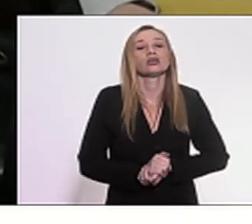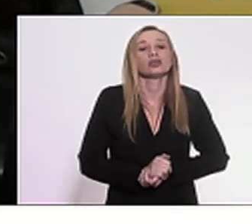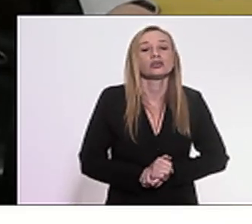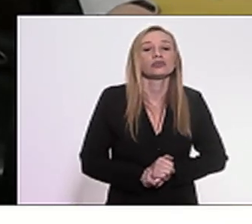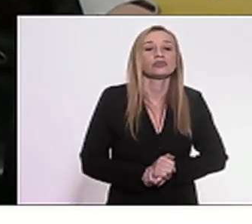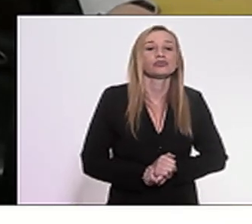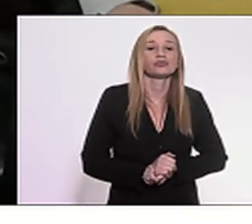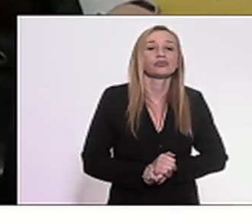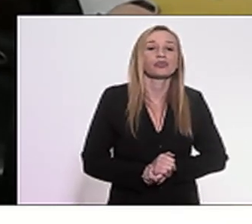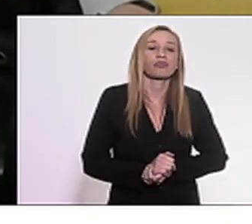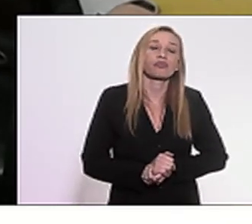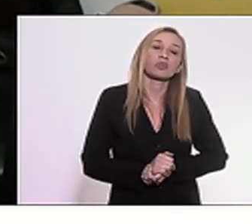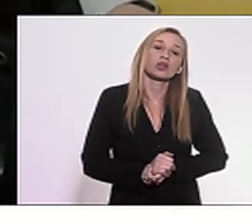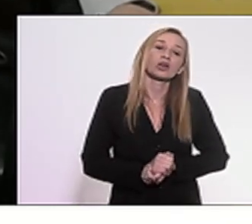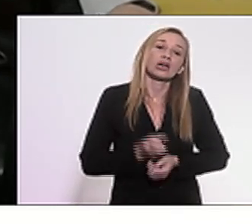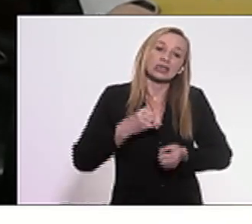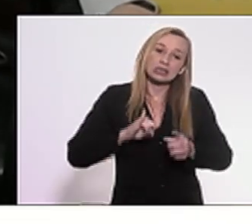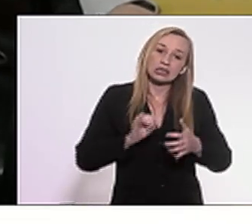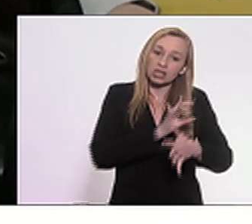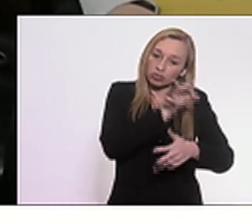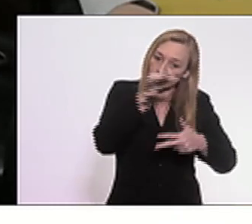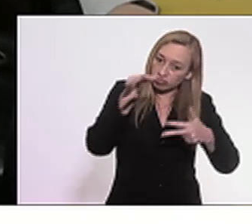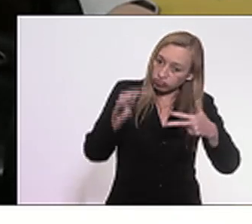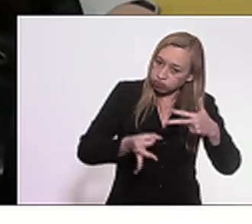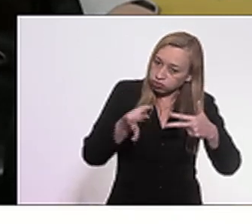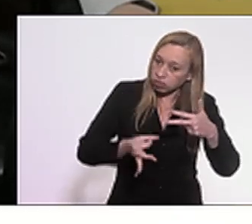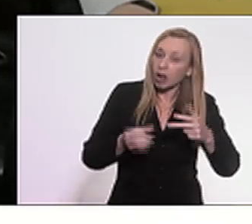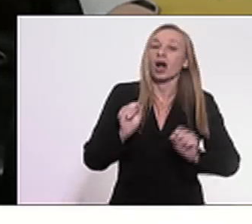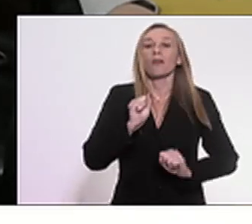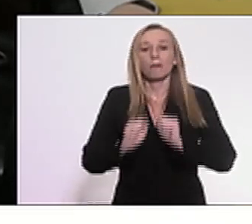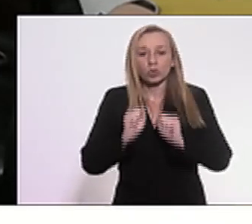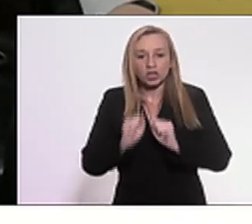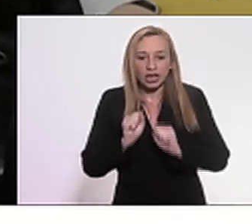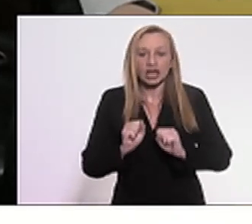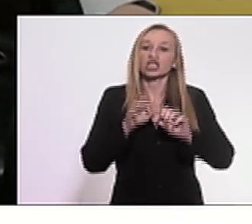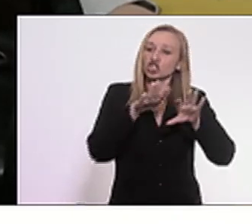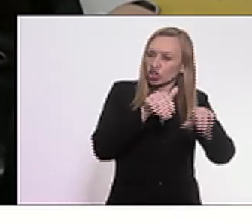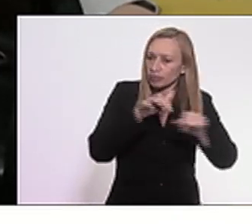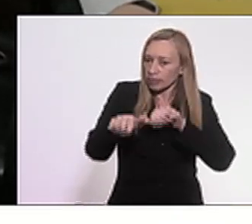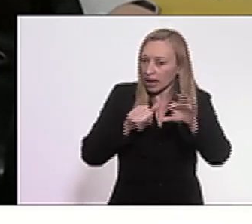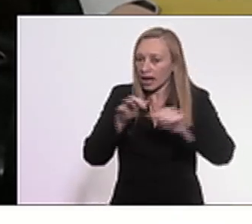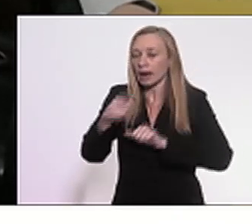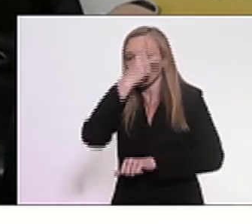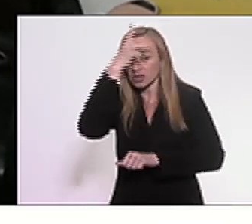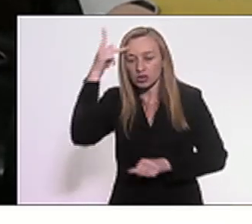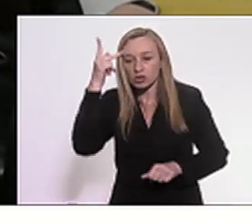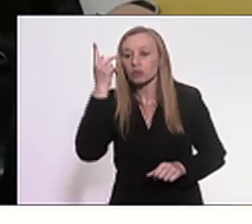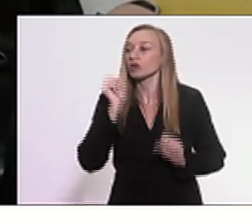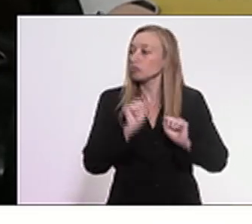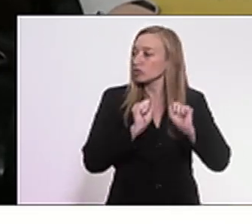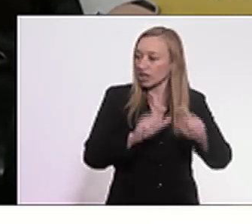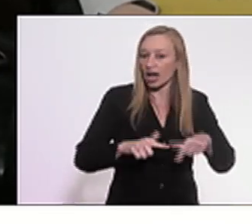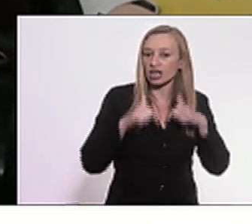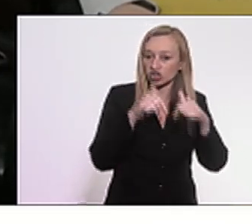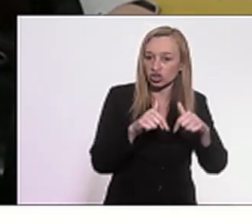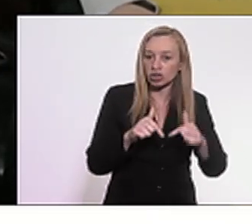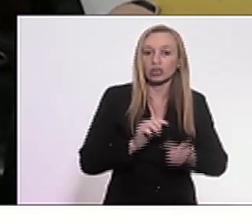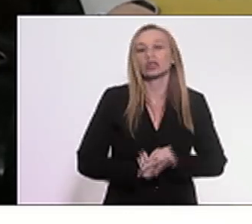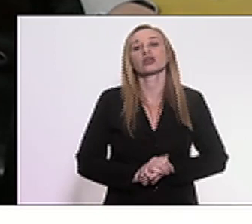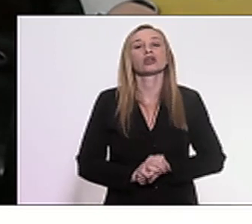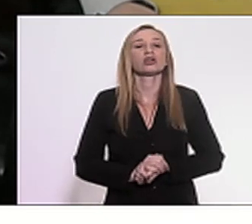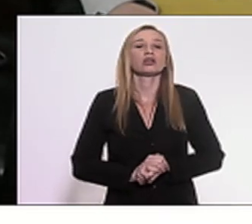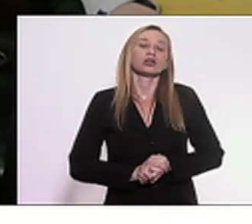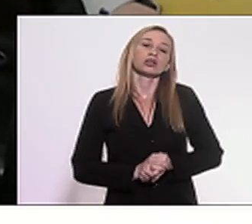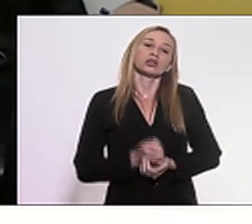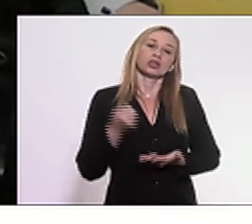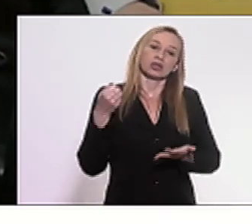assim, se os poderes tiverem essa possibilidade de chamar um membro, e servidores também, a gente sabe que existe assédio de chefias